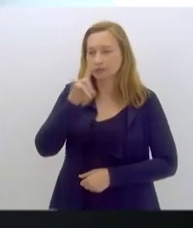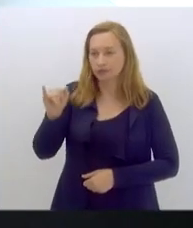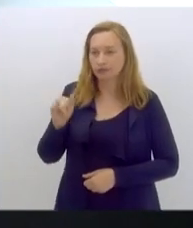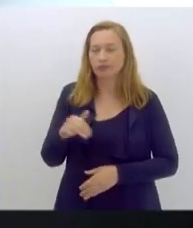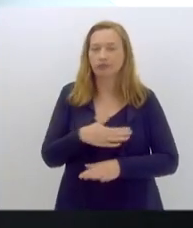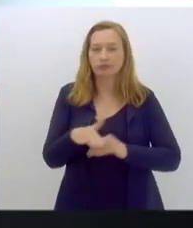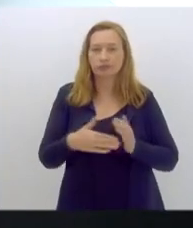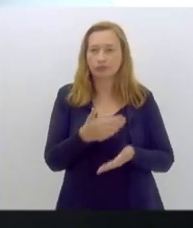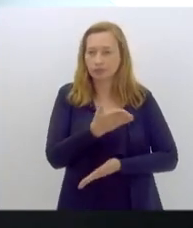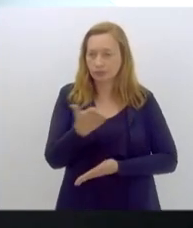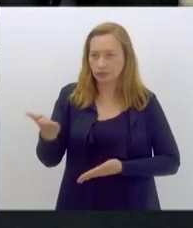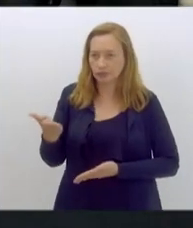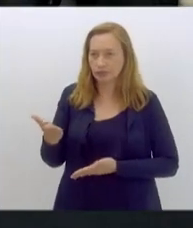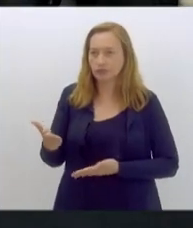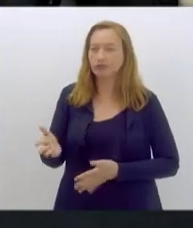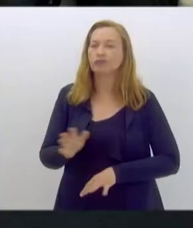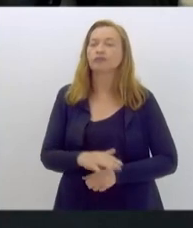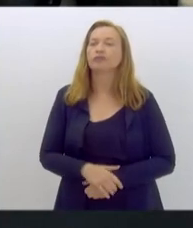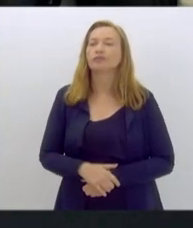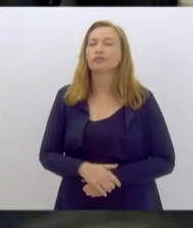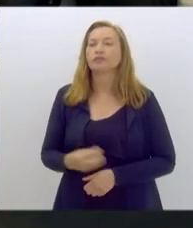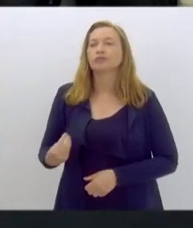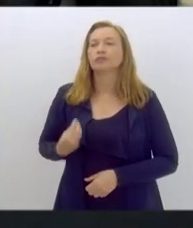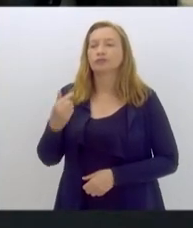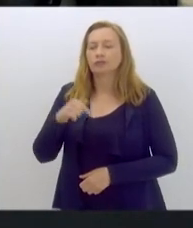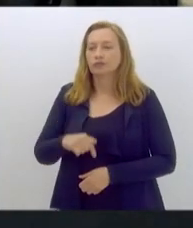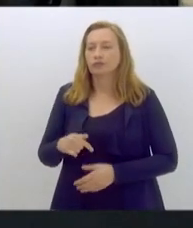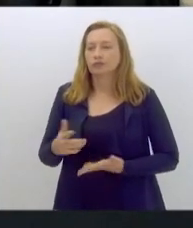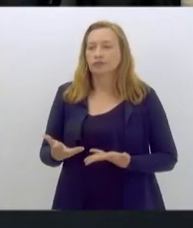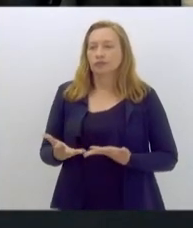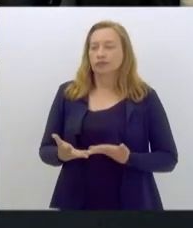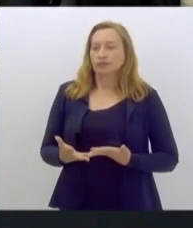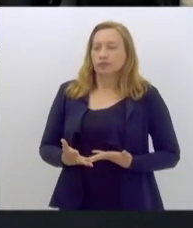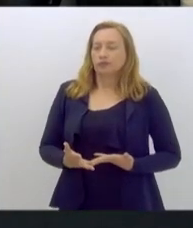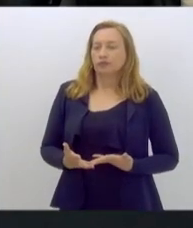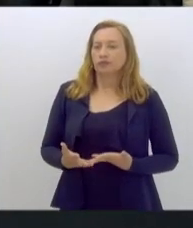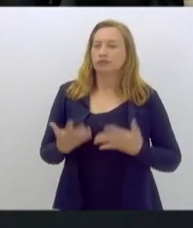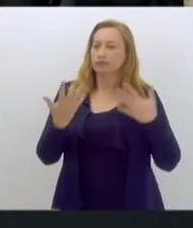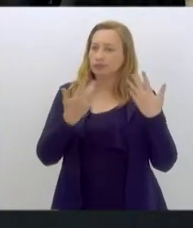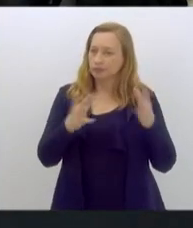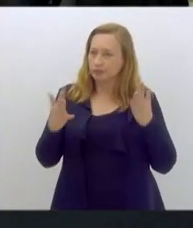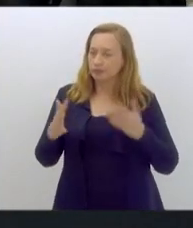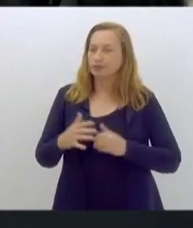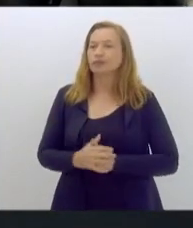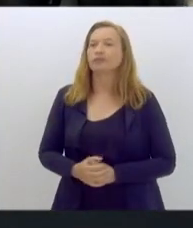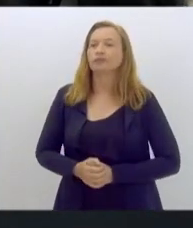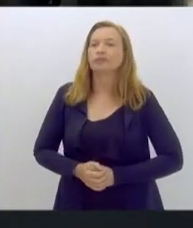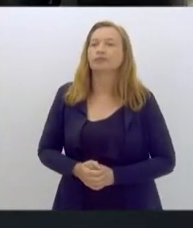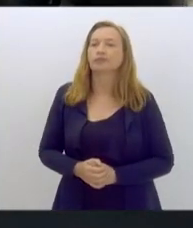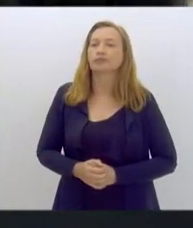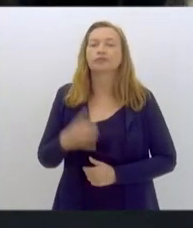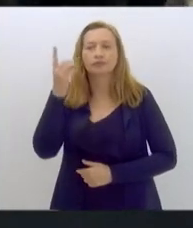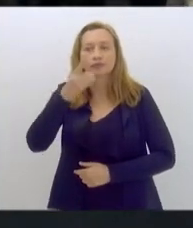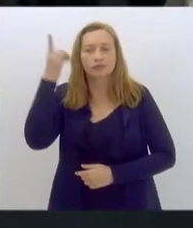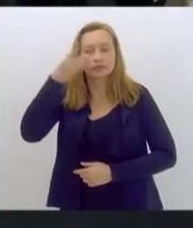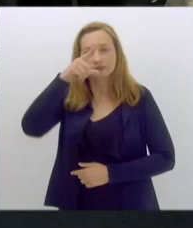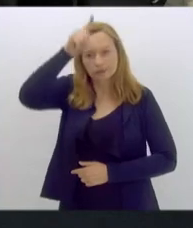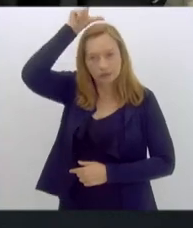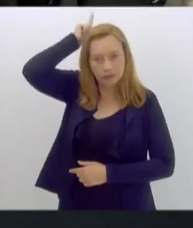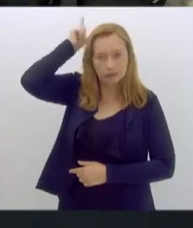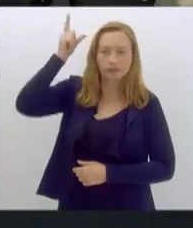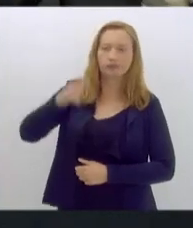a todos os presidentes prazer tá aqui queria cumprimentar um excelentíssimo Deputado Luiz